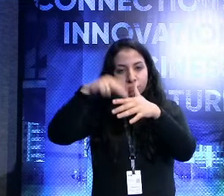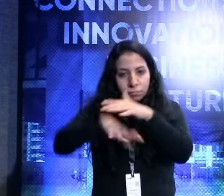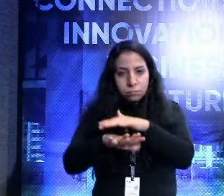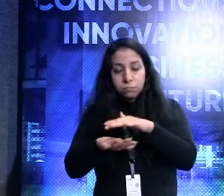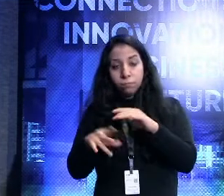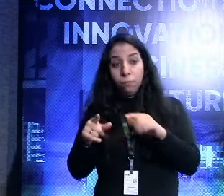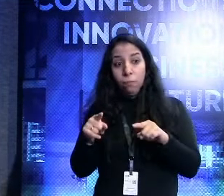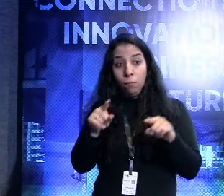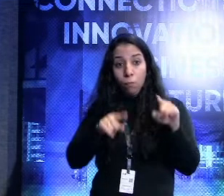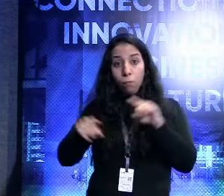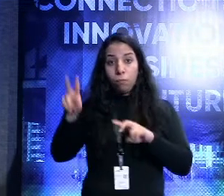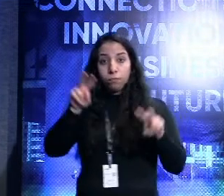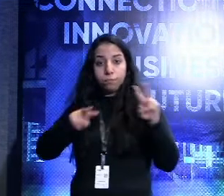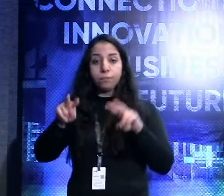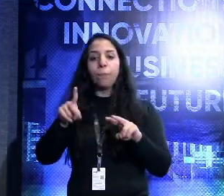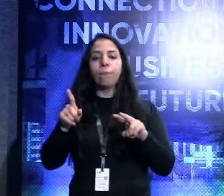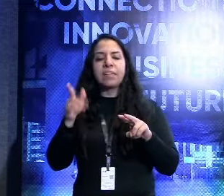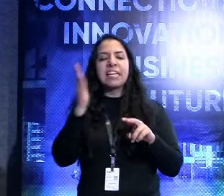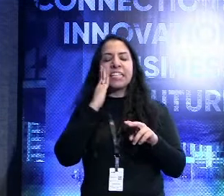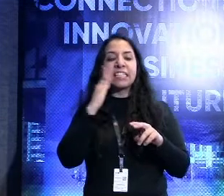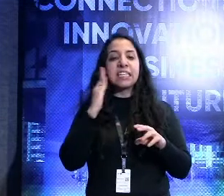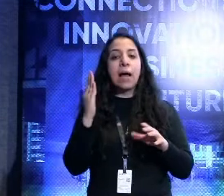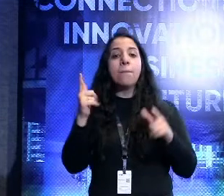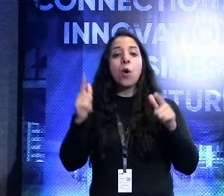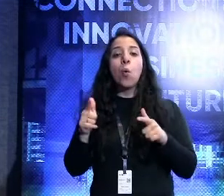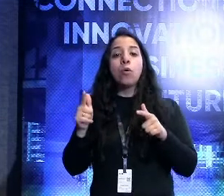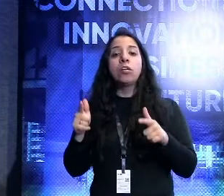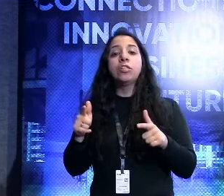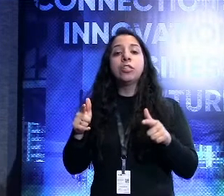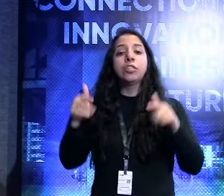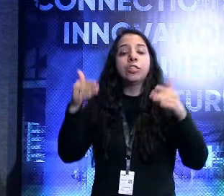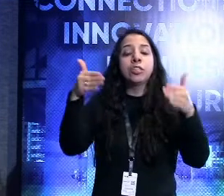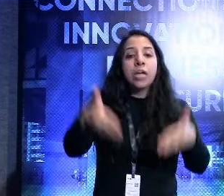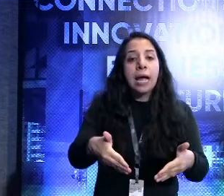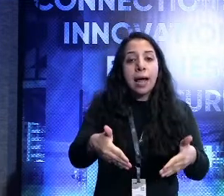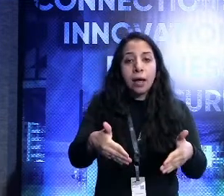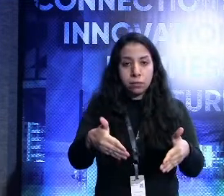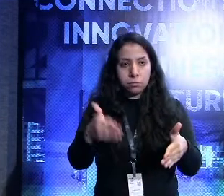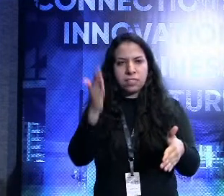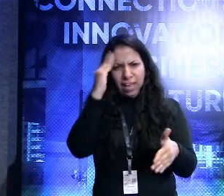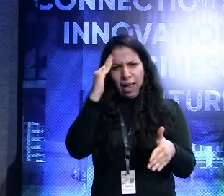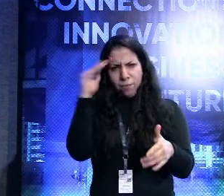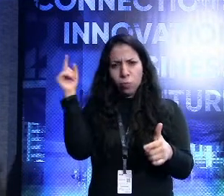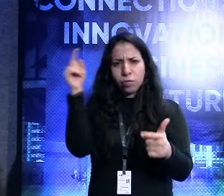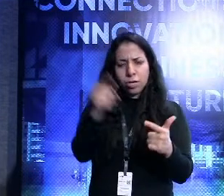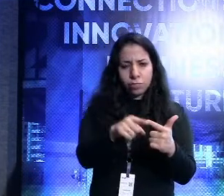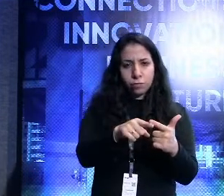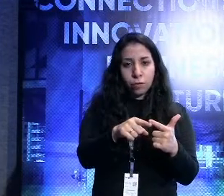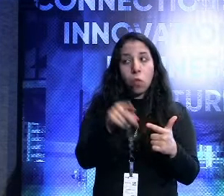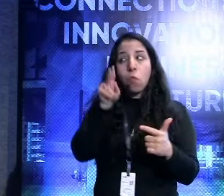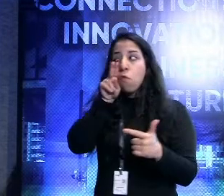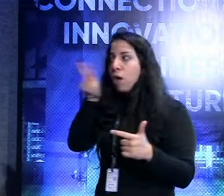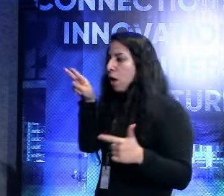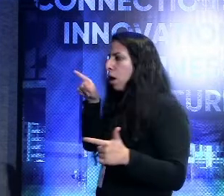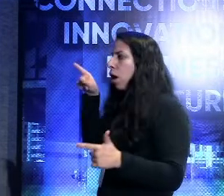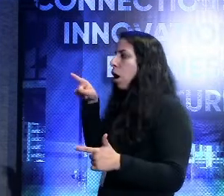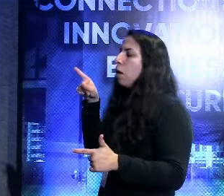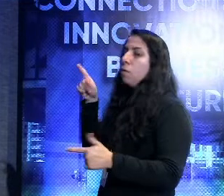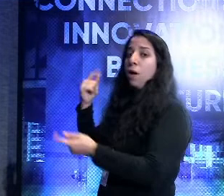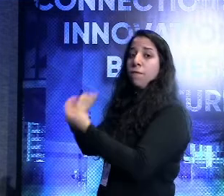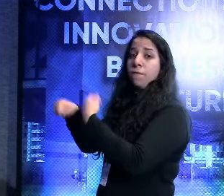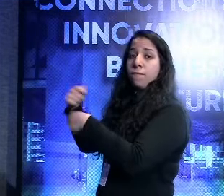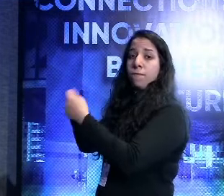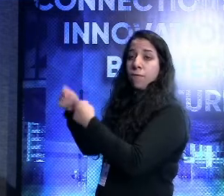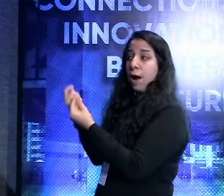empresa. Vamos tangibilizar isso em um desenho? Quando a gente olha para o mercado financeiro, a gente sabe que tem ali